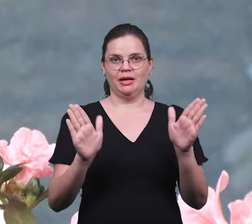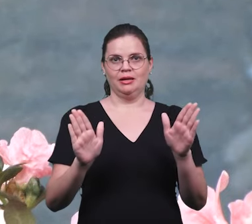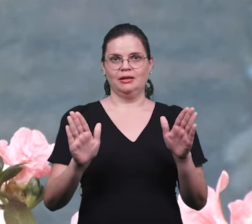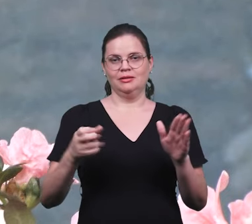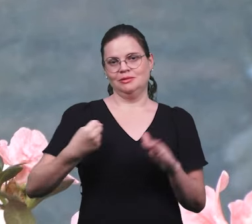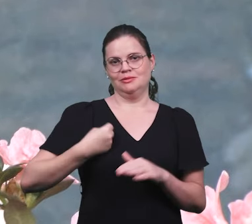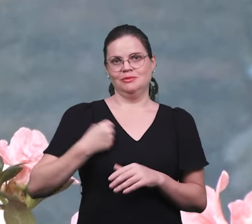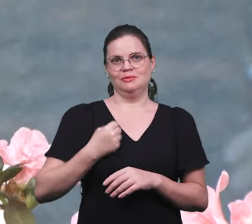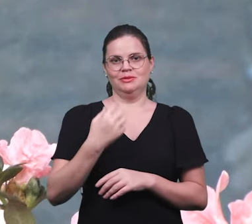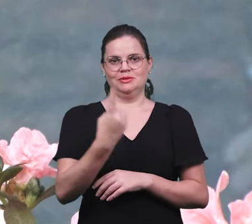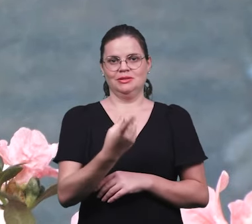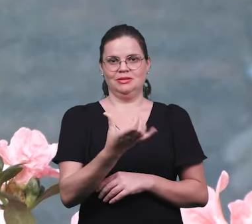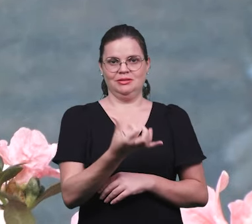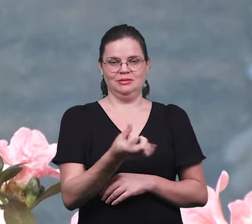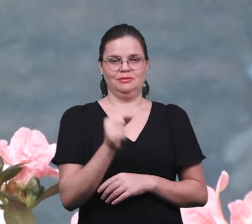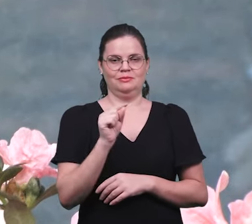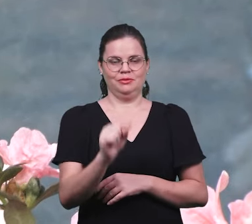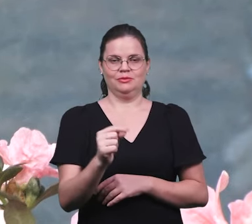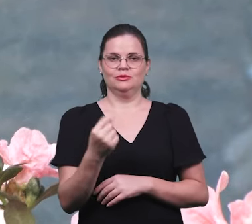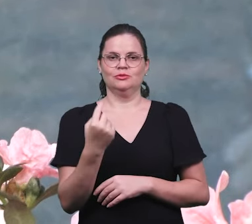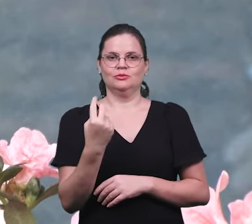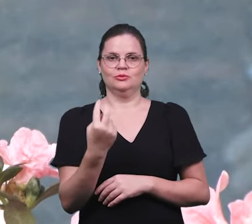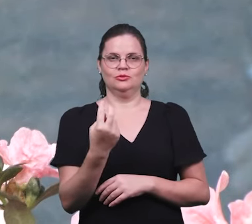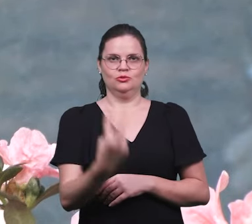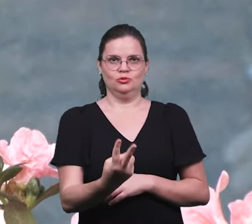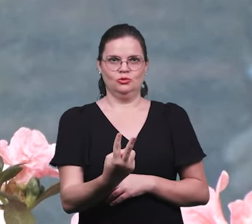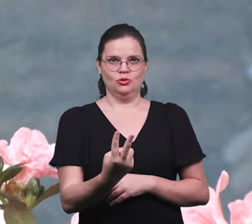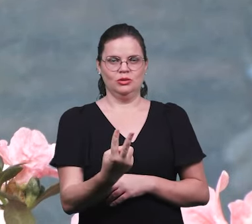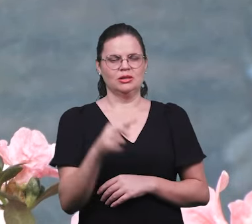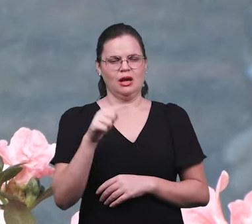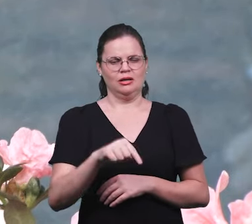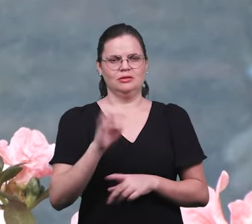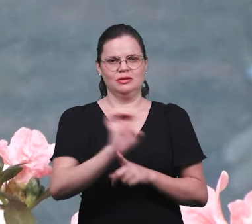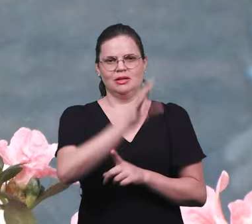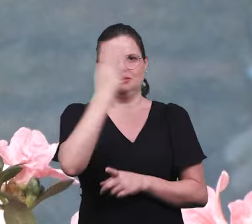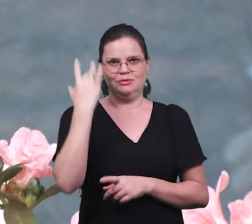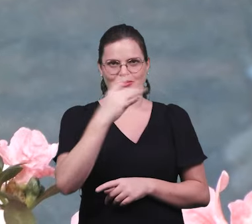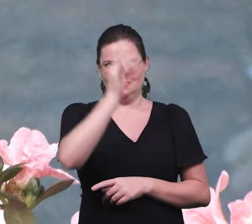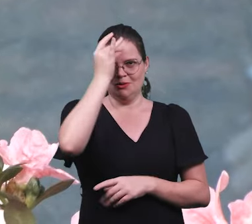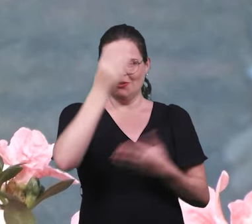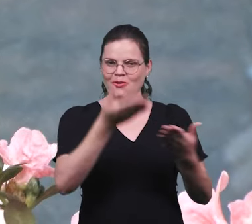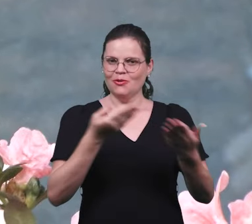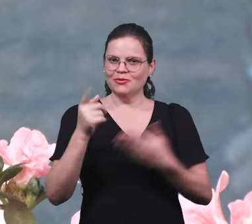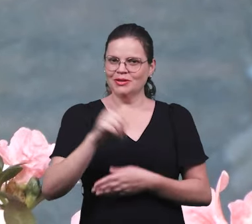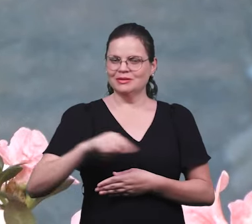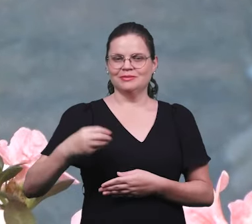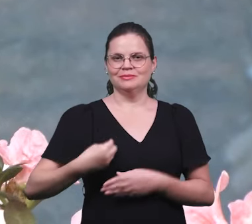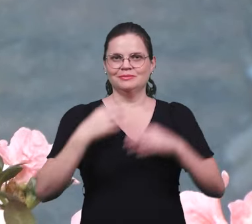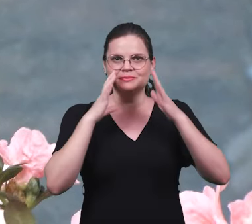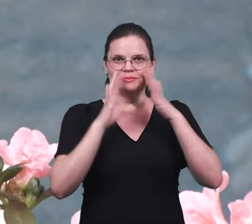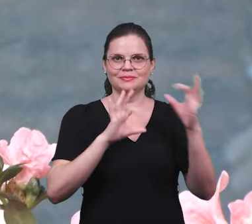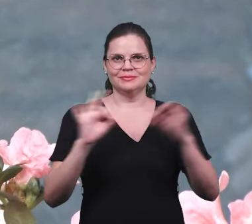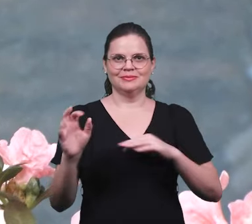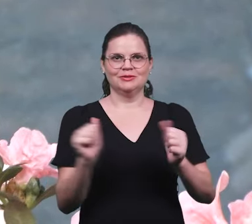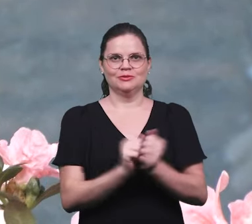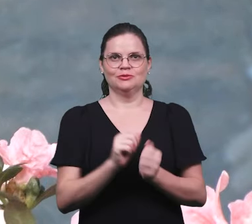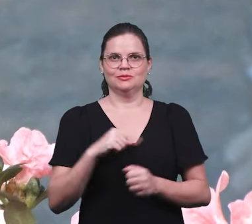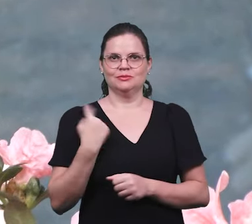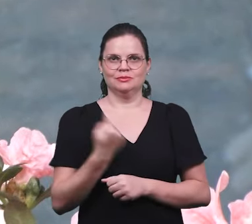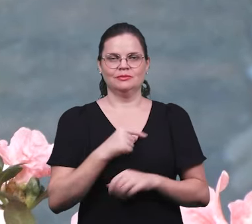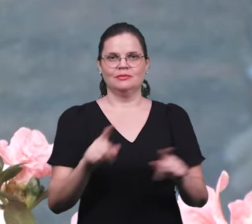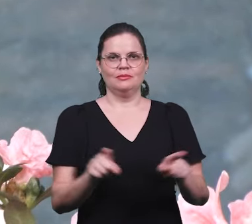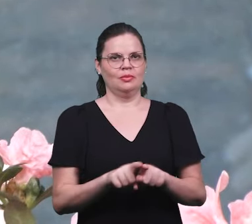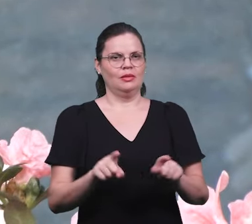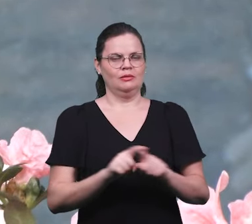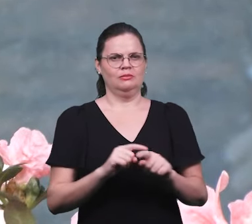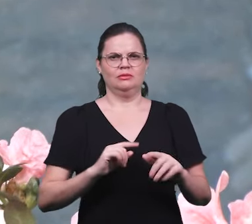estamos na TV aberta aqui no Espírito Santo, no canal 16.2 e eu convido todos vocês a assistirem conosco e